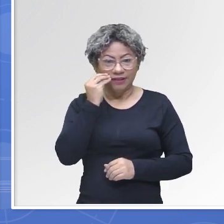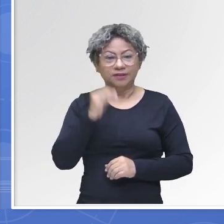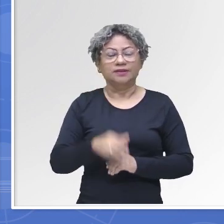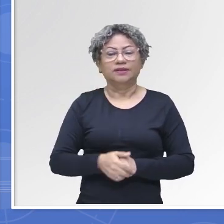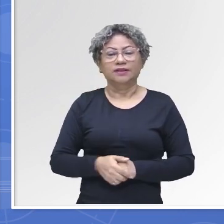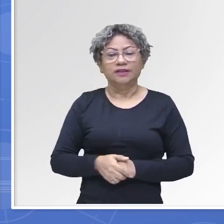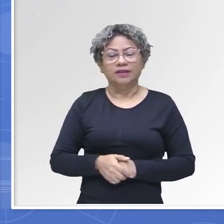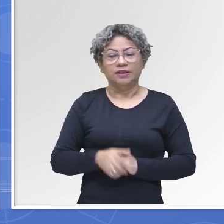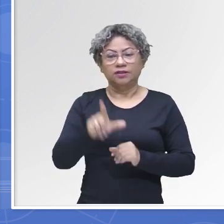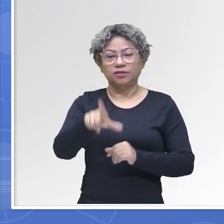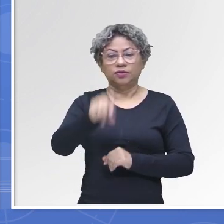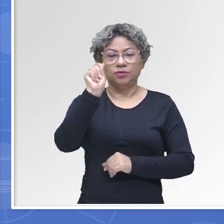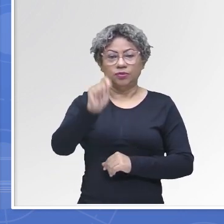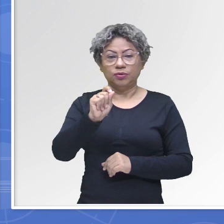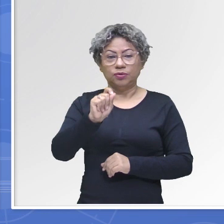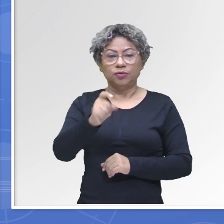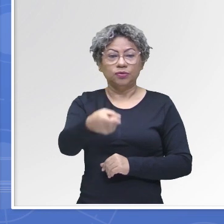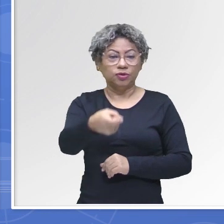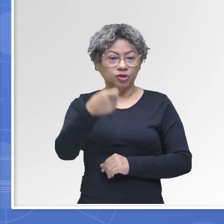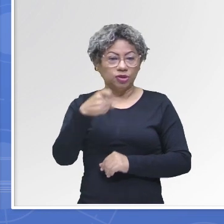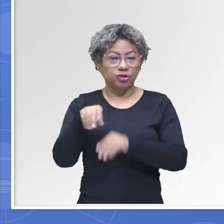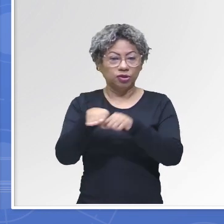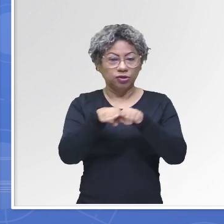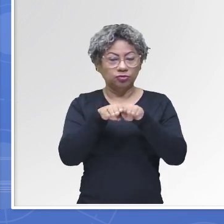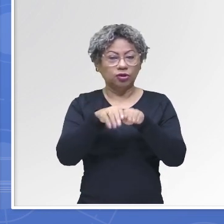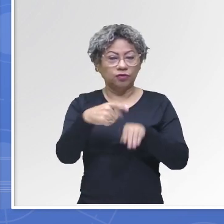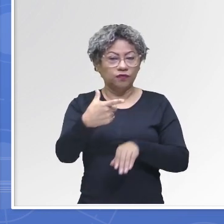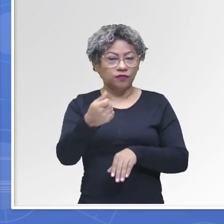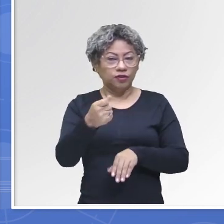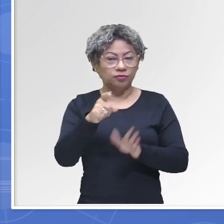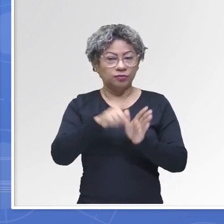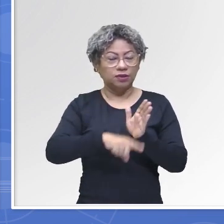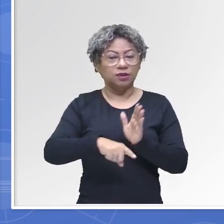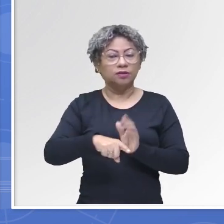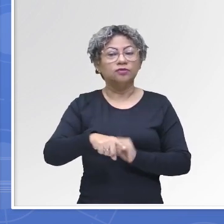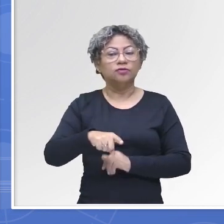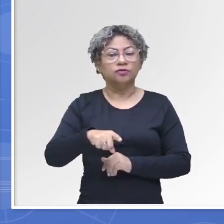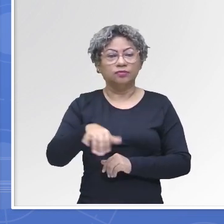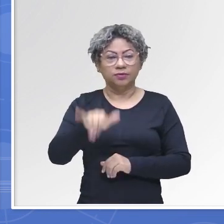isolamos o x, então 20 menos y.